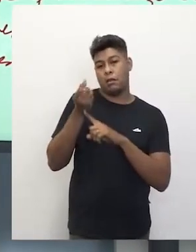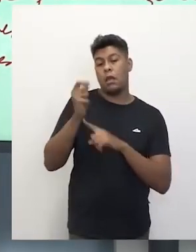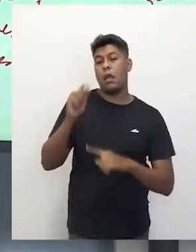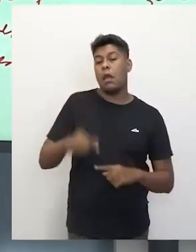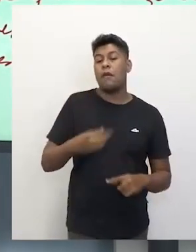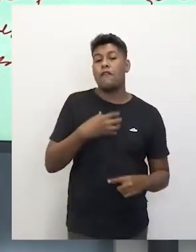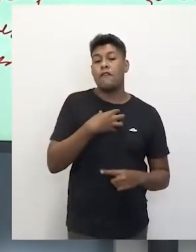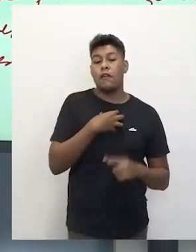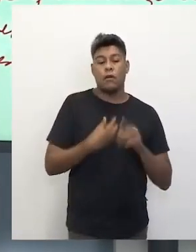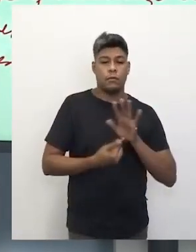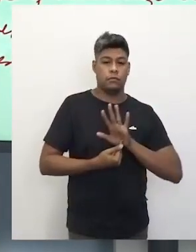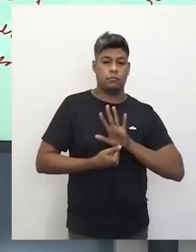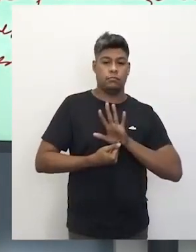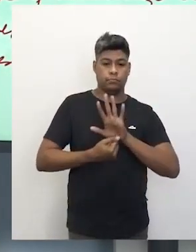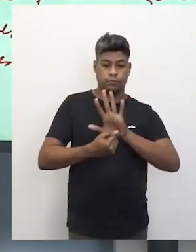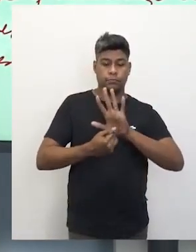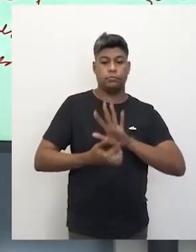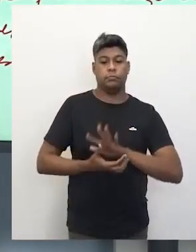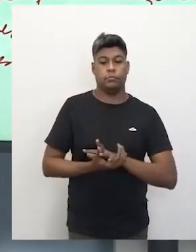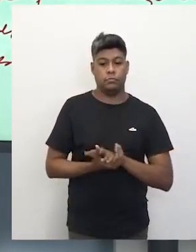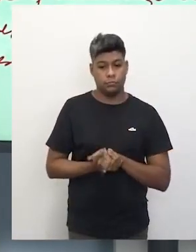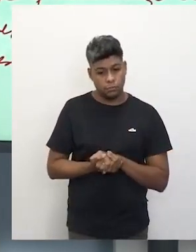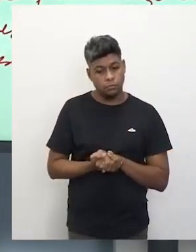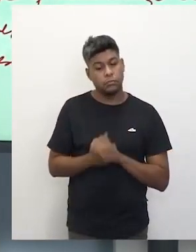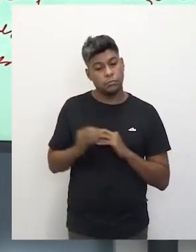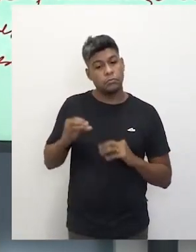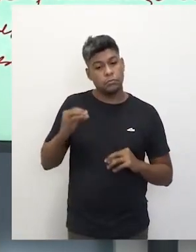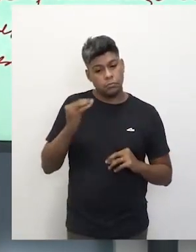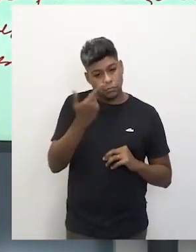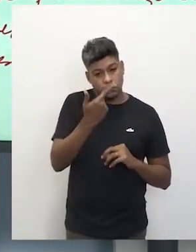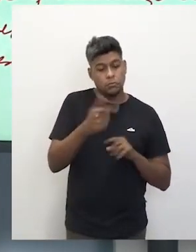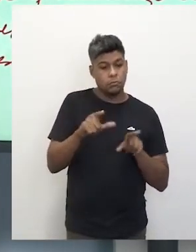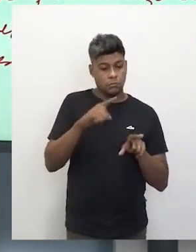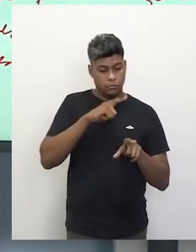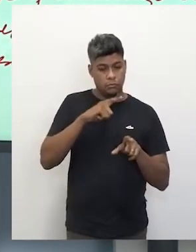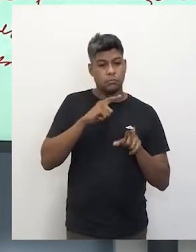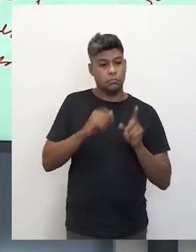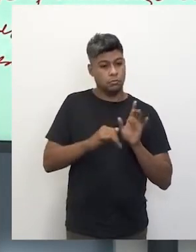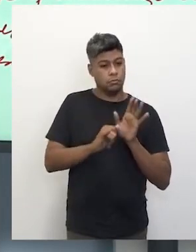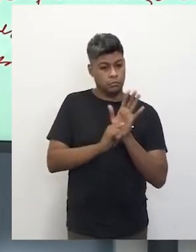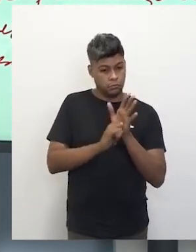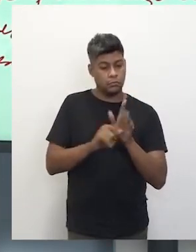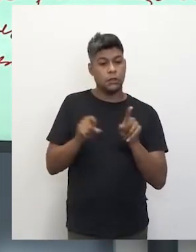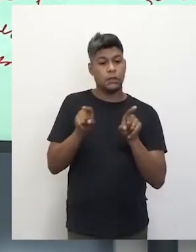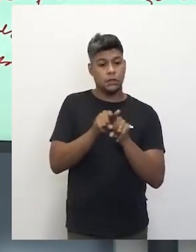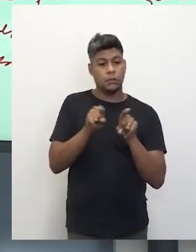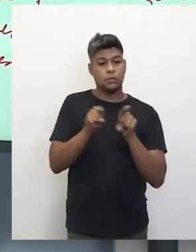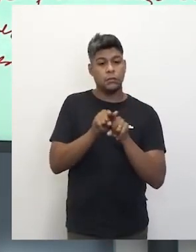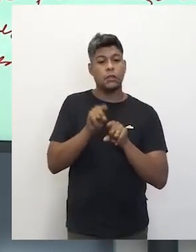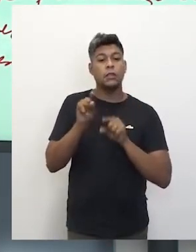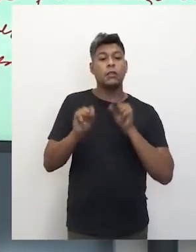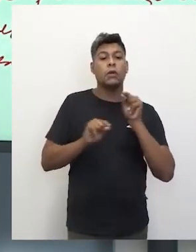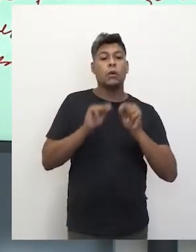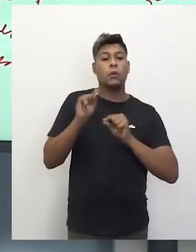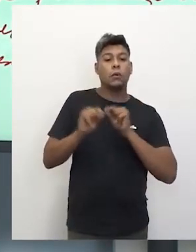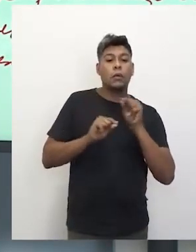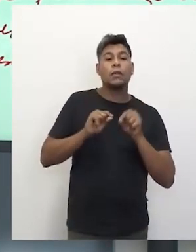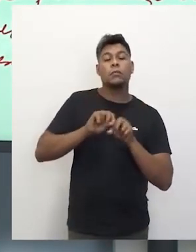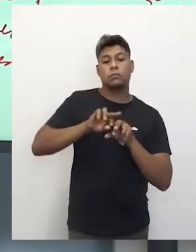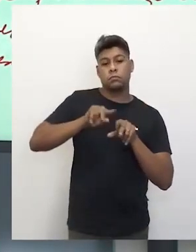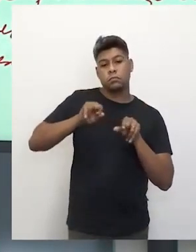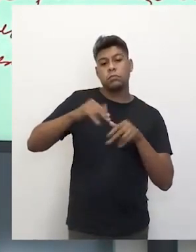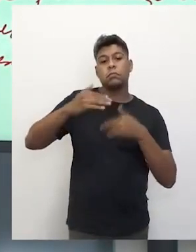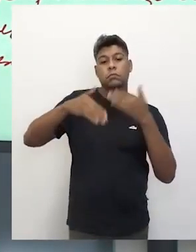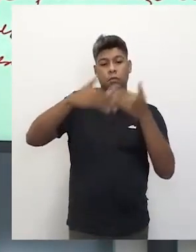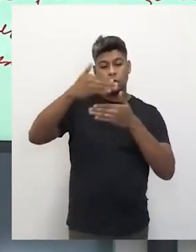né, de expressão do artista. Então, claro que tem a ver com a questão da identidade, o que também, né, traz aí, entra dentro desse